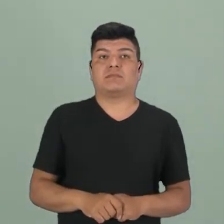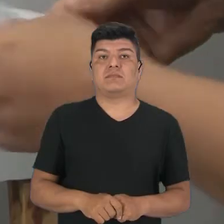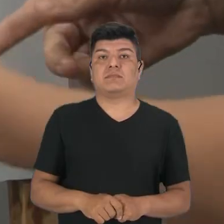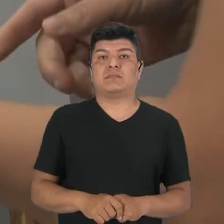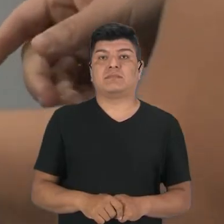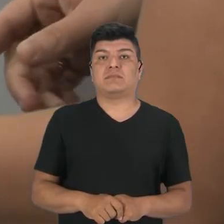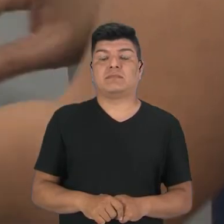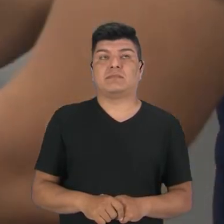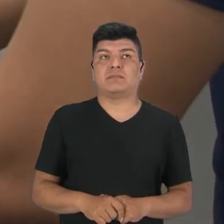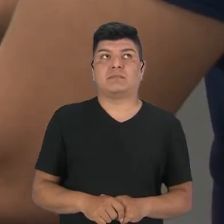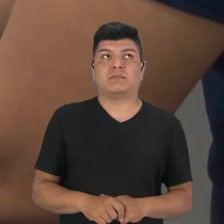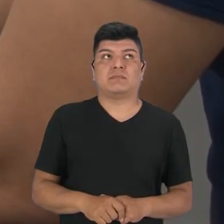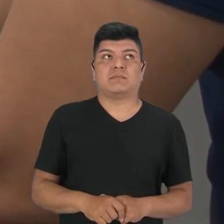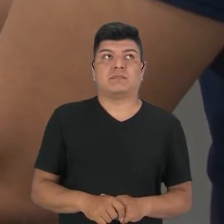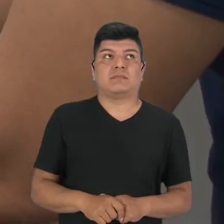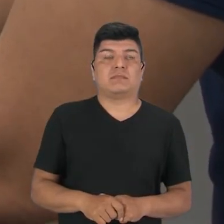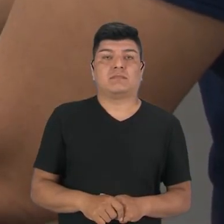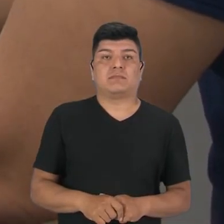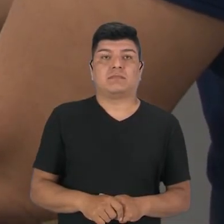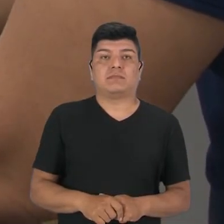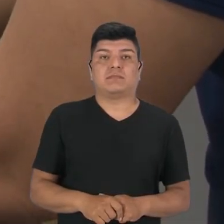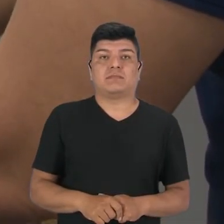E aí